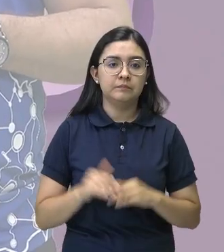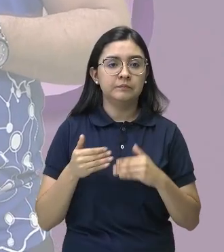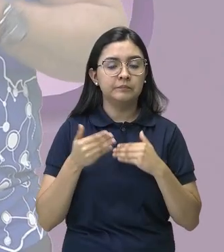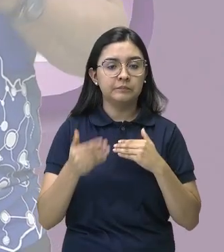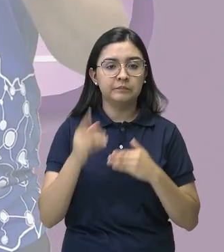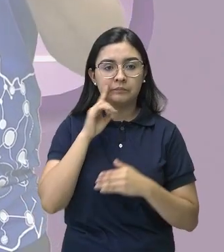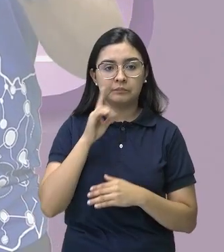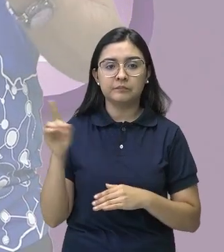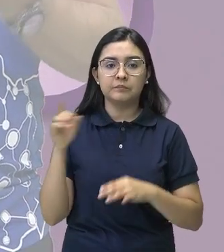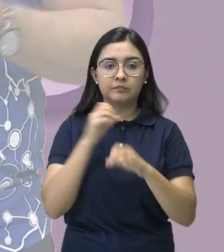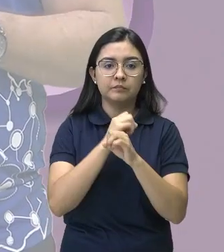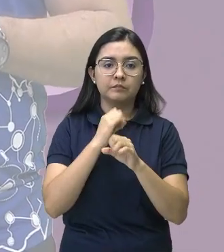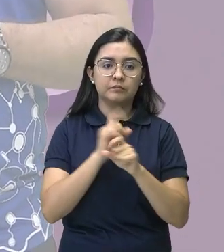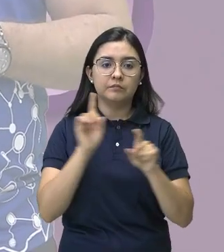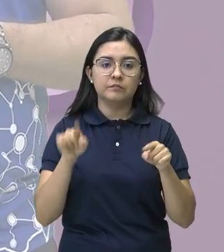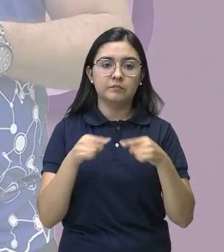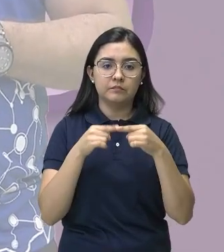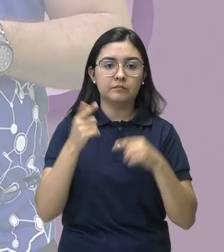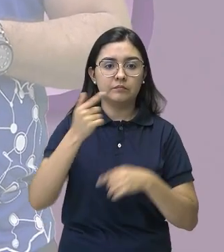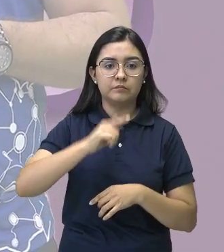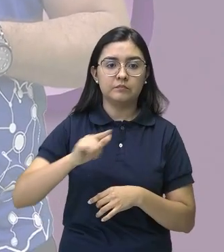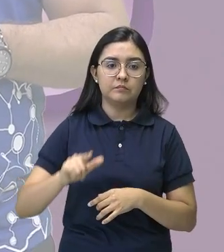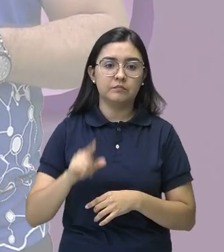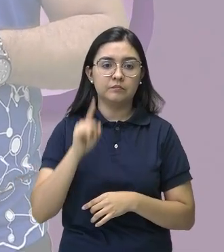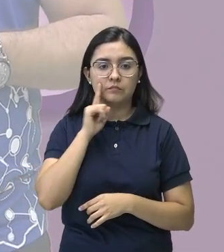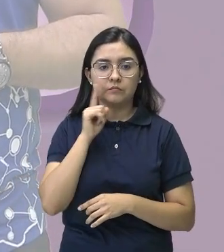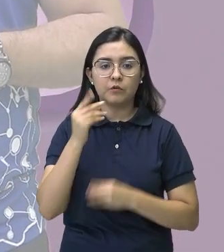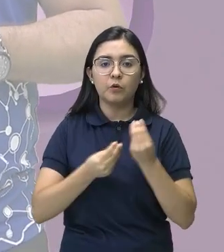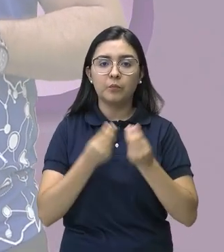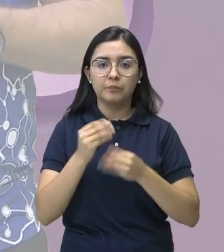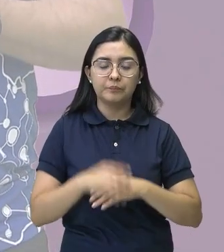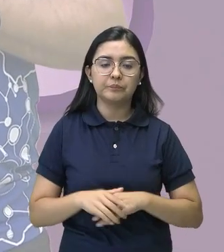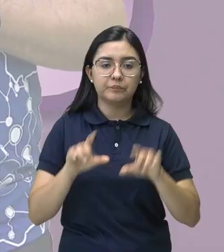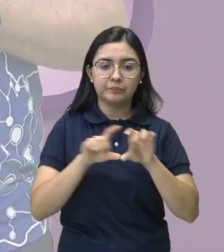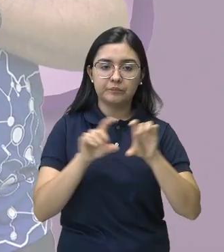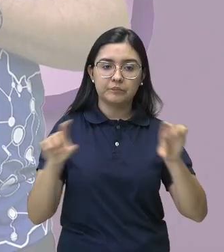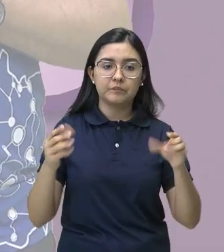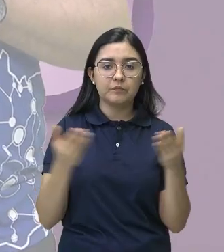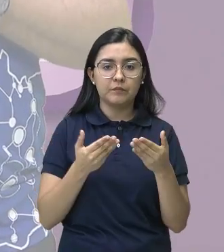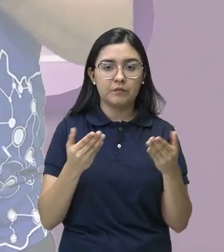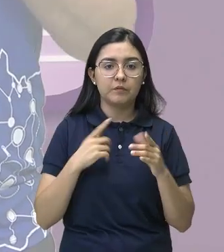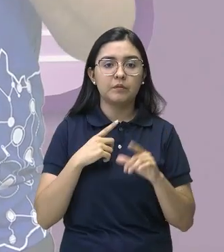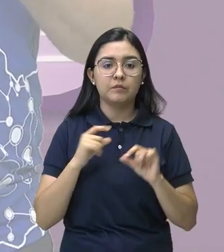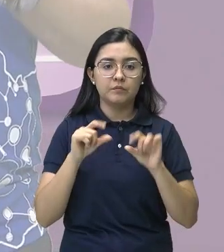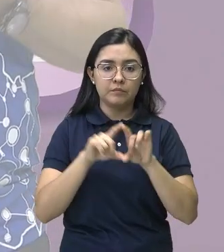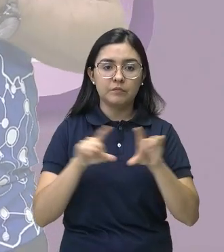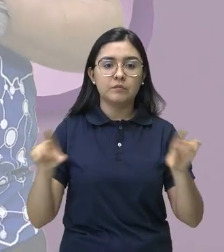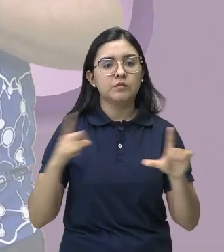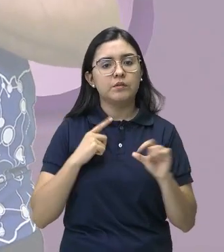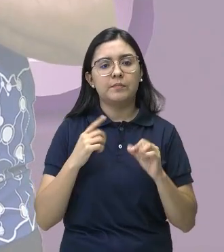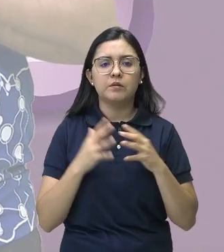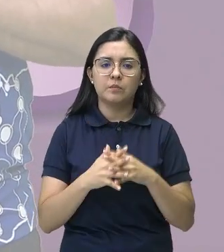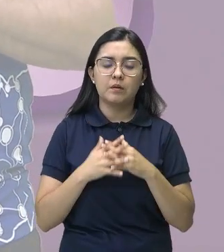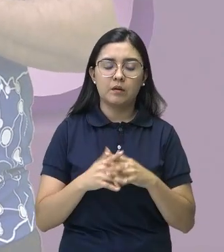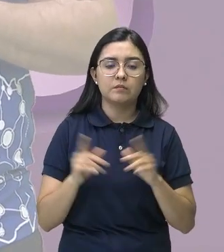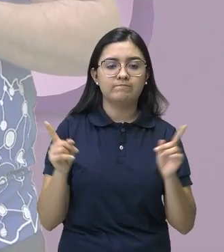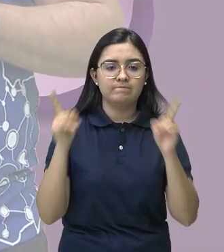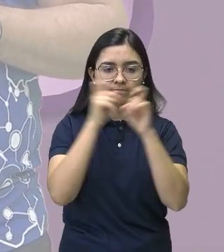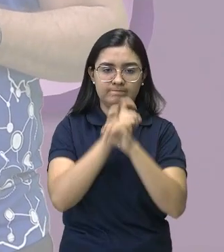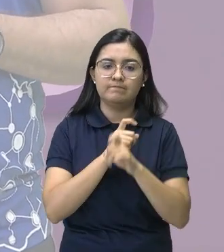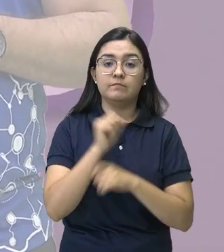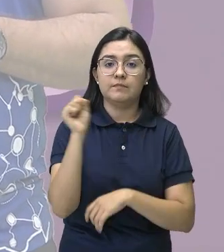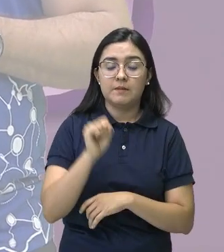Continuando aí, ó, calculamos as combinações com repetições da seguinte maneira. Agora, nossa fórmula está um pouquinho mais difícil?